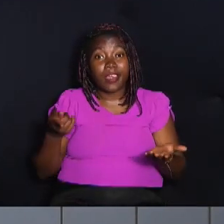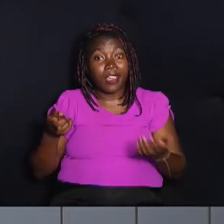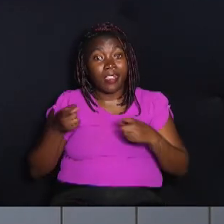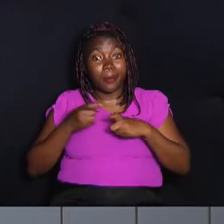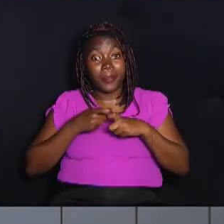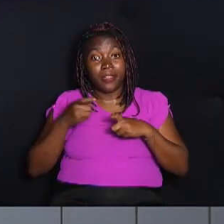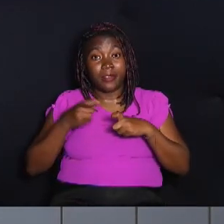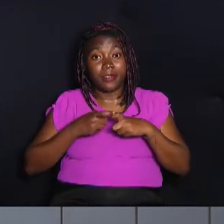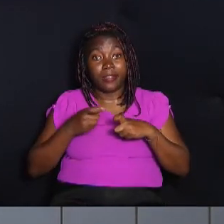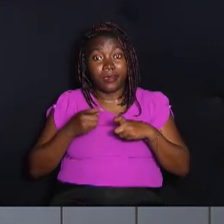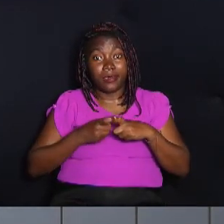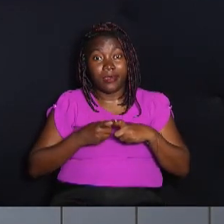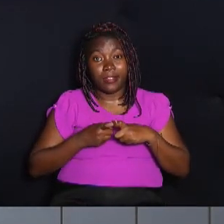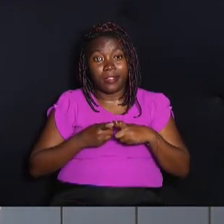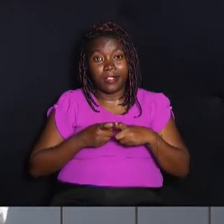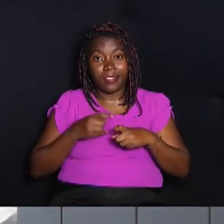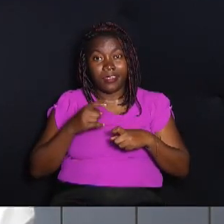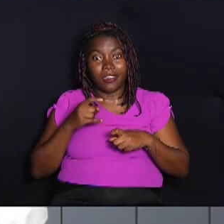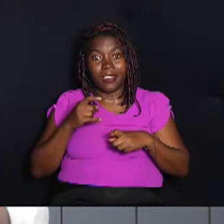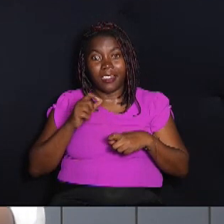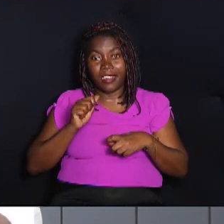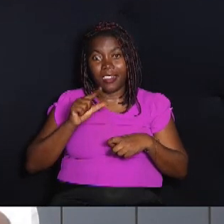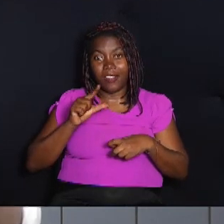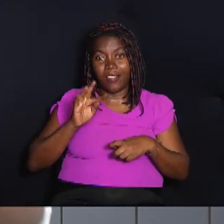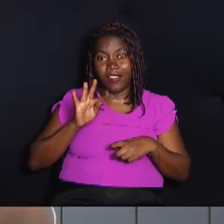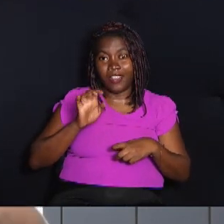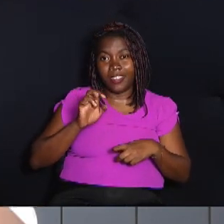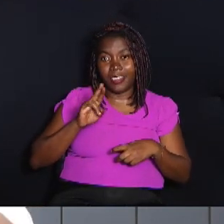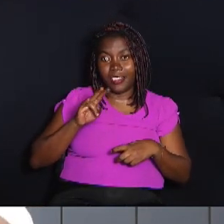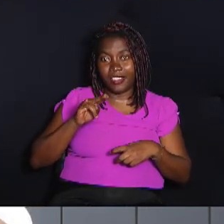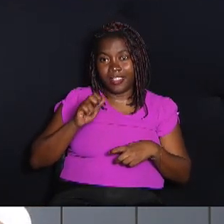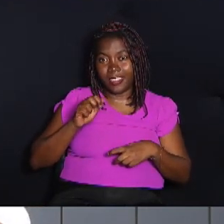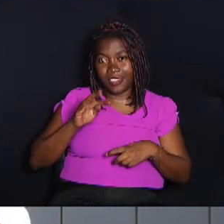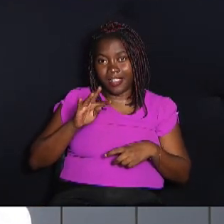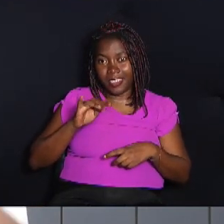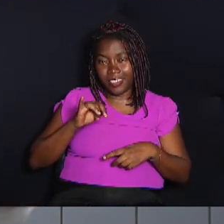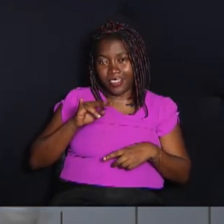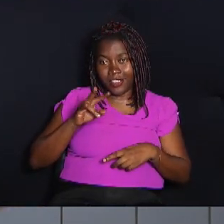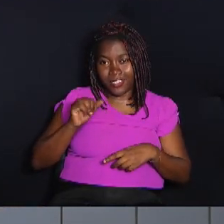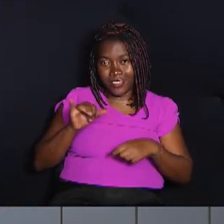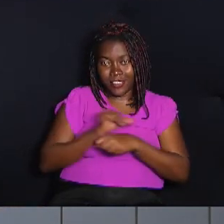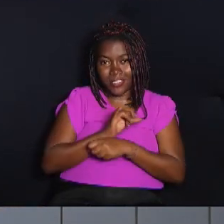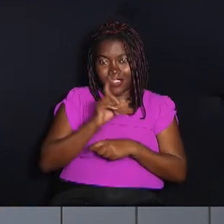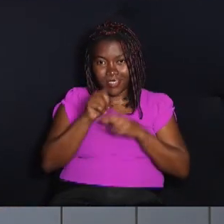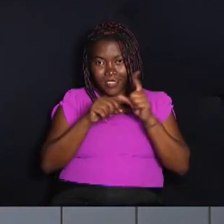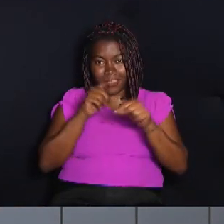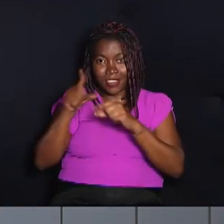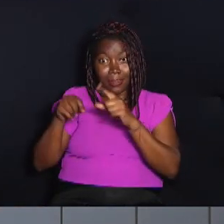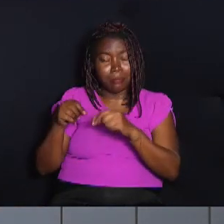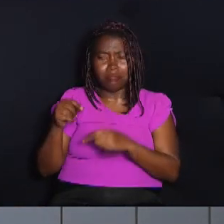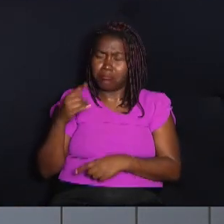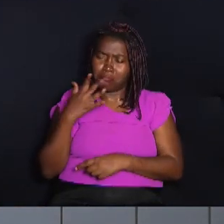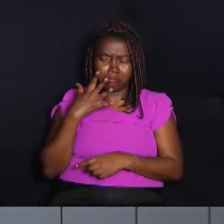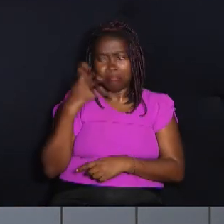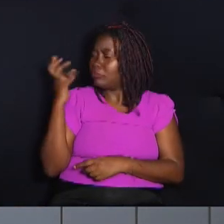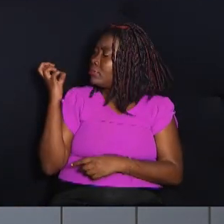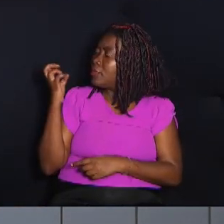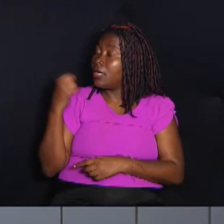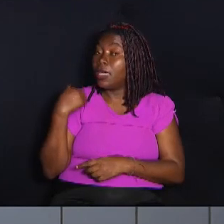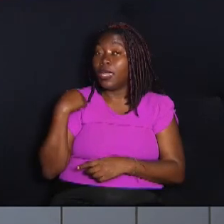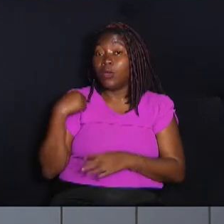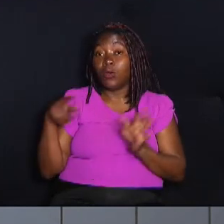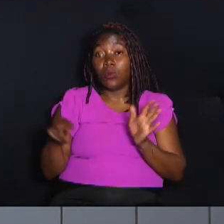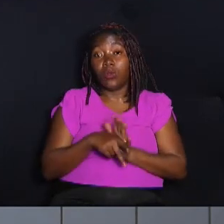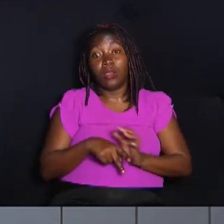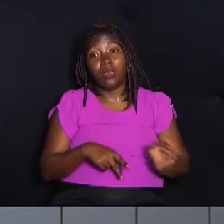medicina alternativa, não é? Ela me chama muito a atenção isso. Eu venho da periferia, então eu estou